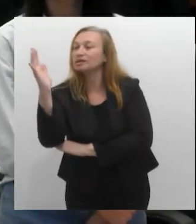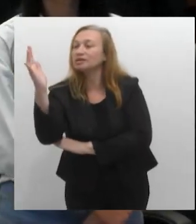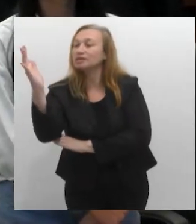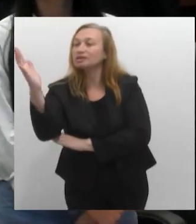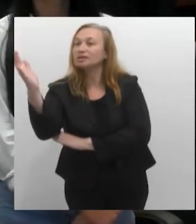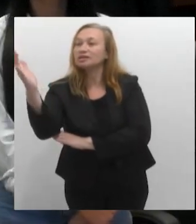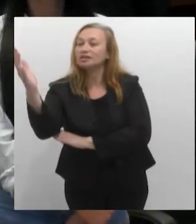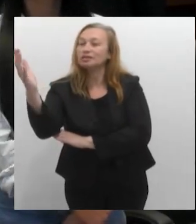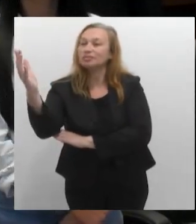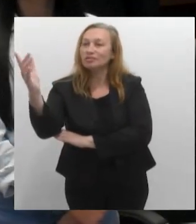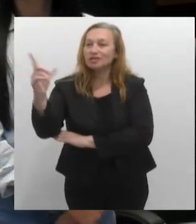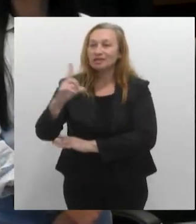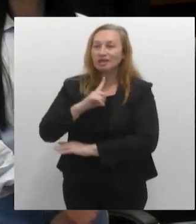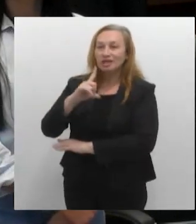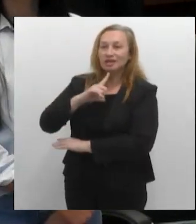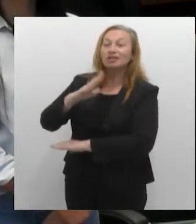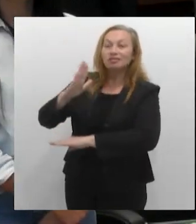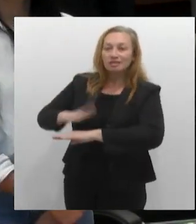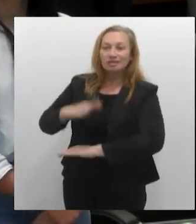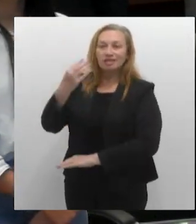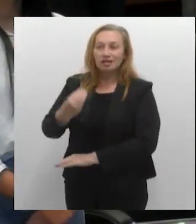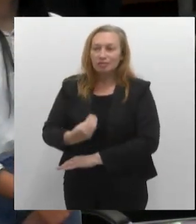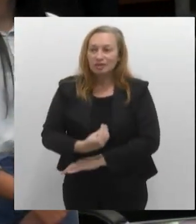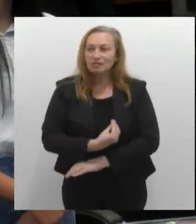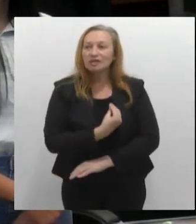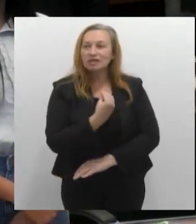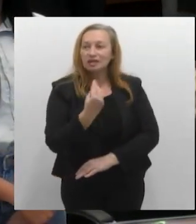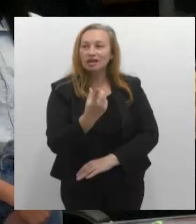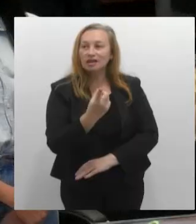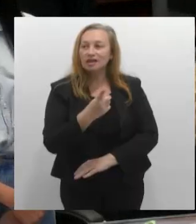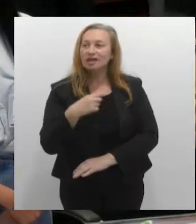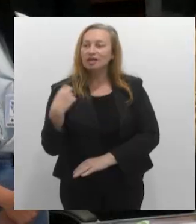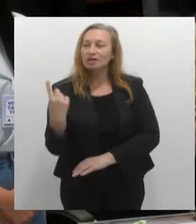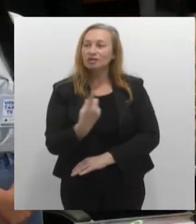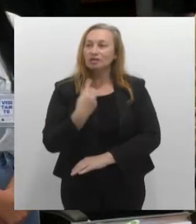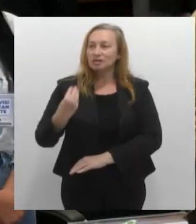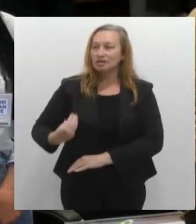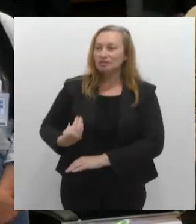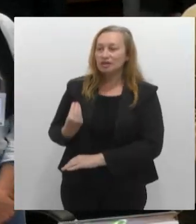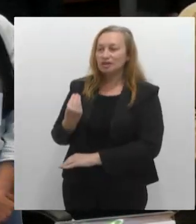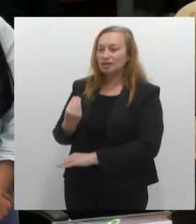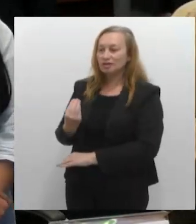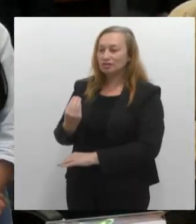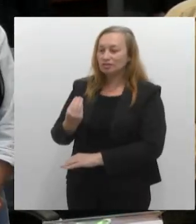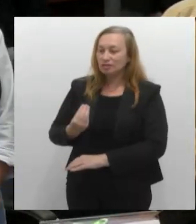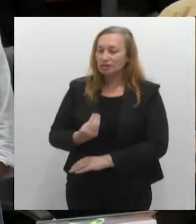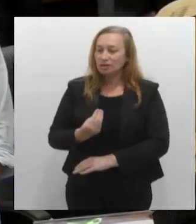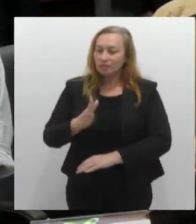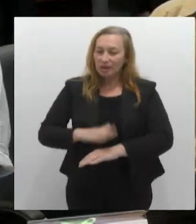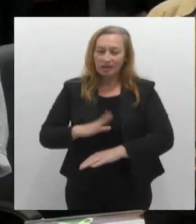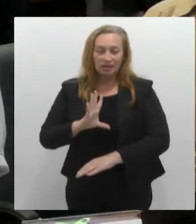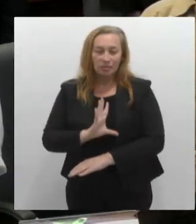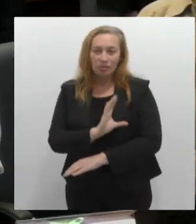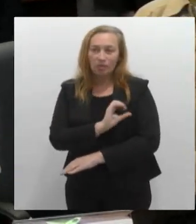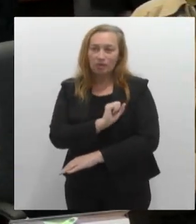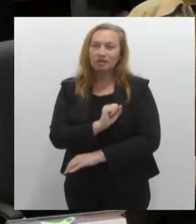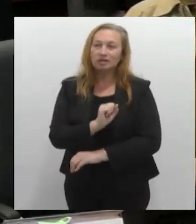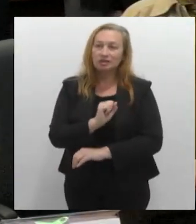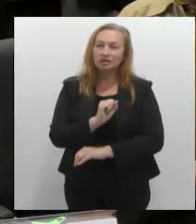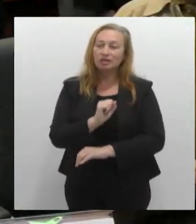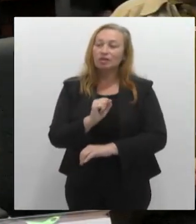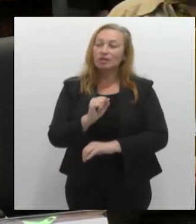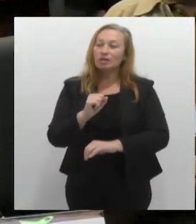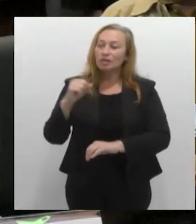flores, nossos bosques têm mais vida, nossa vida no teu seio mais